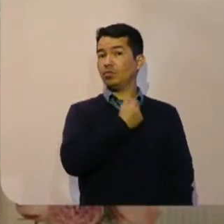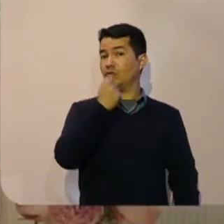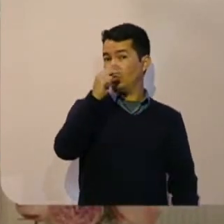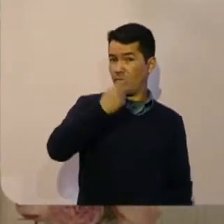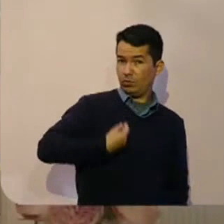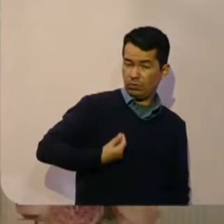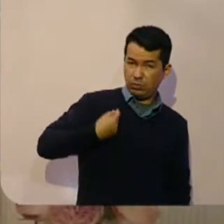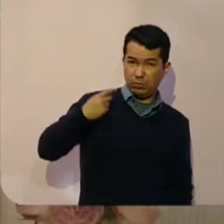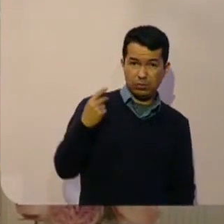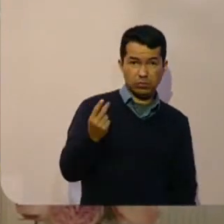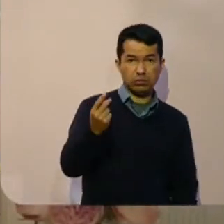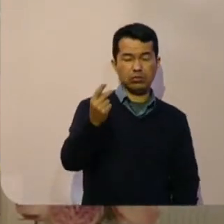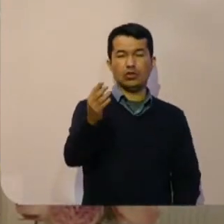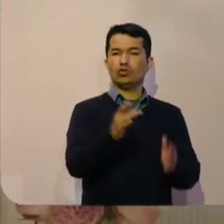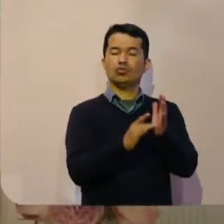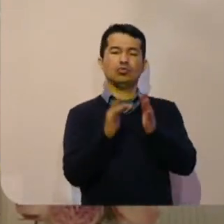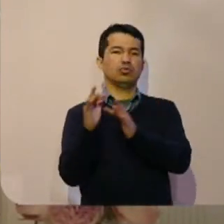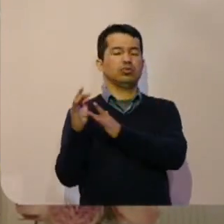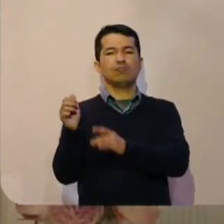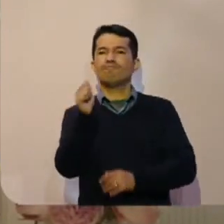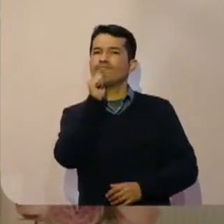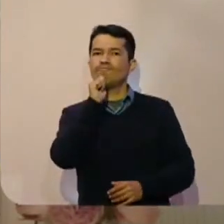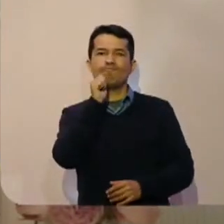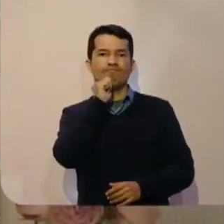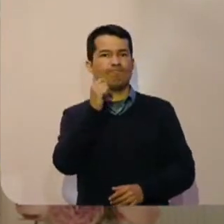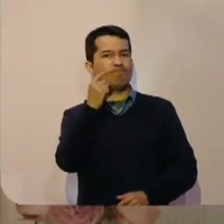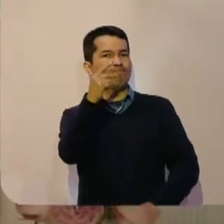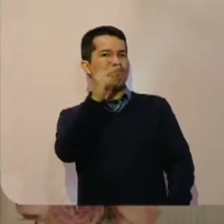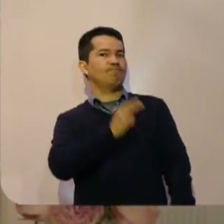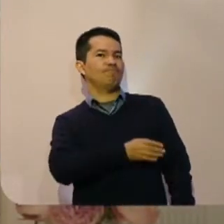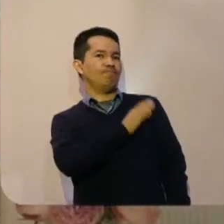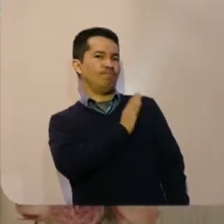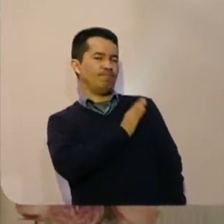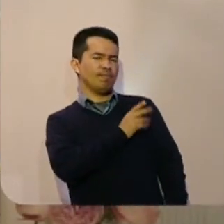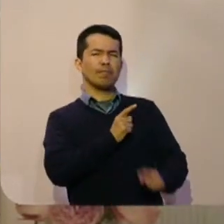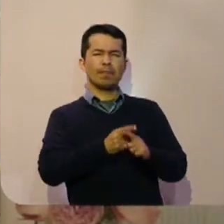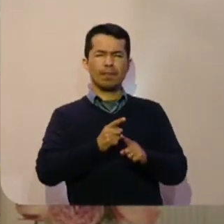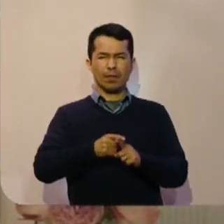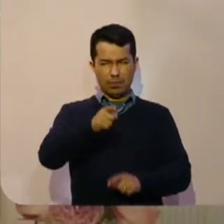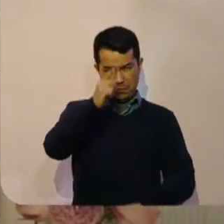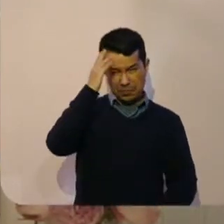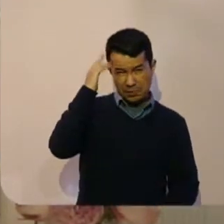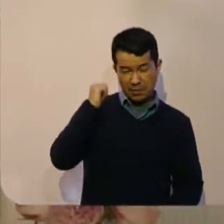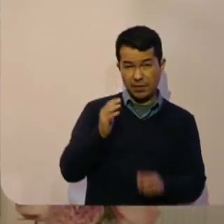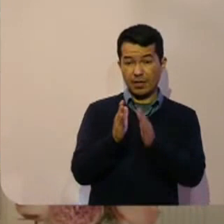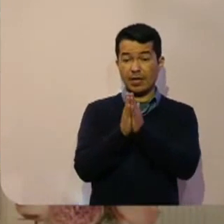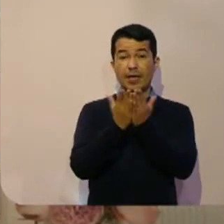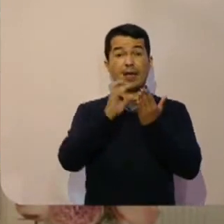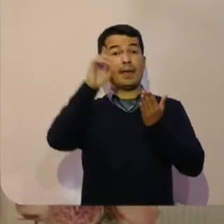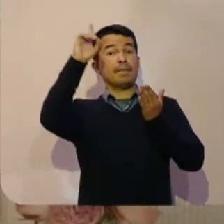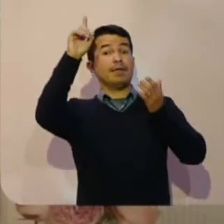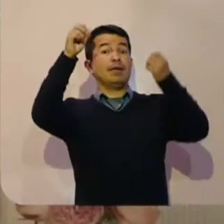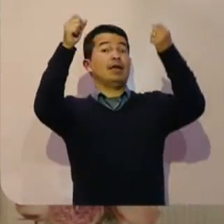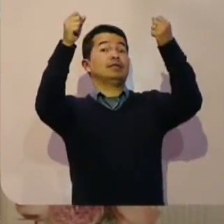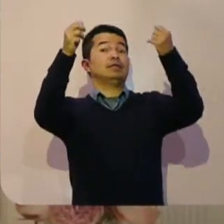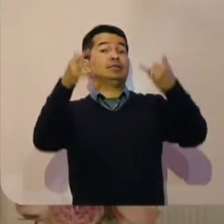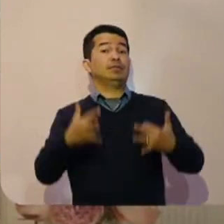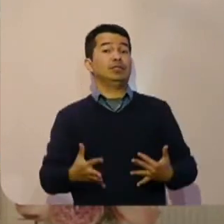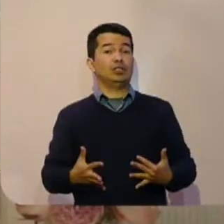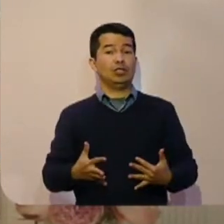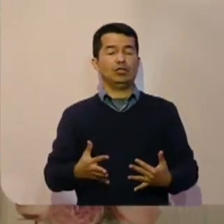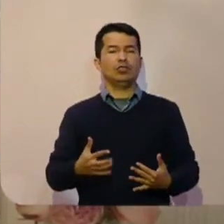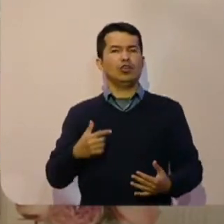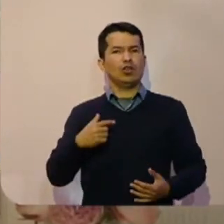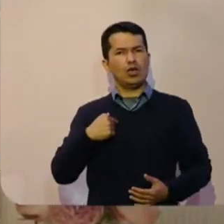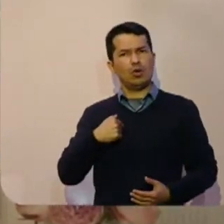seu coração. Sabe por quê? Porque a Bíblia diz que o Espírito de Deus testifica ao